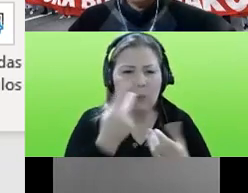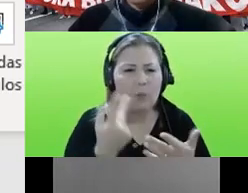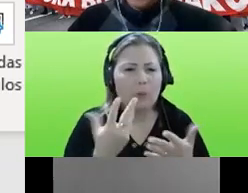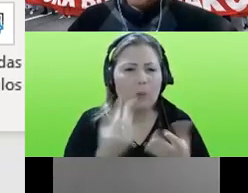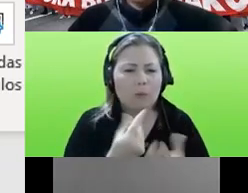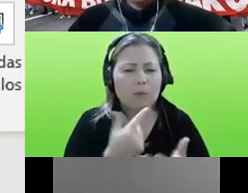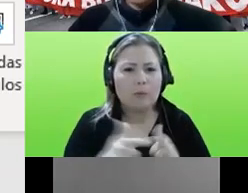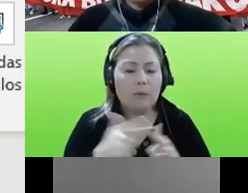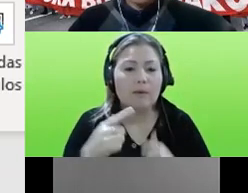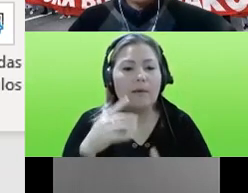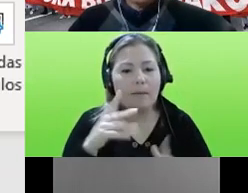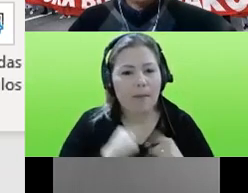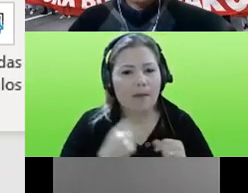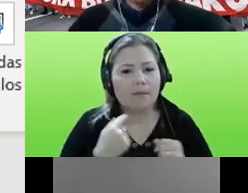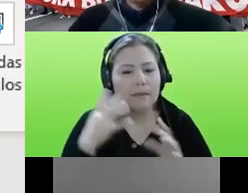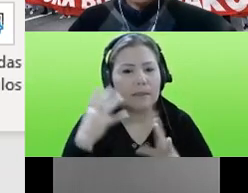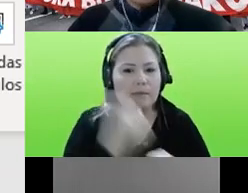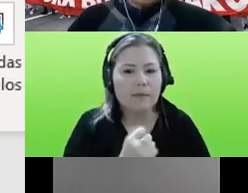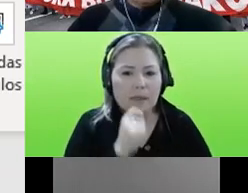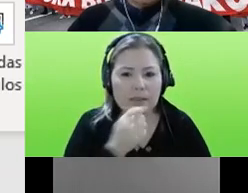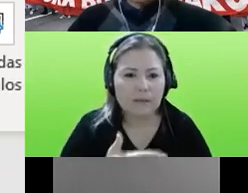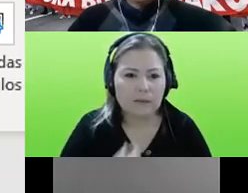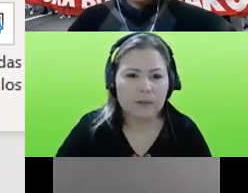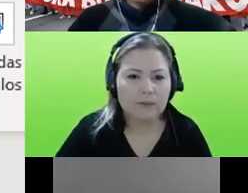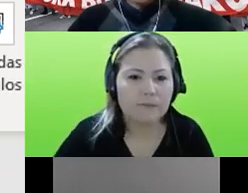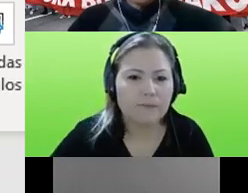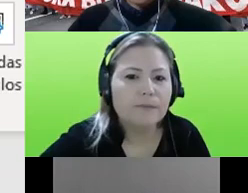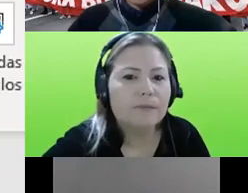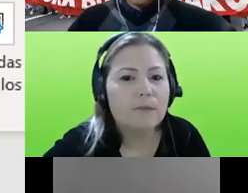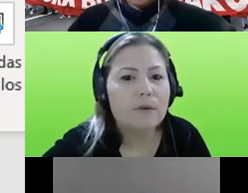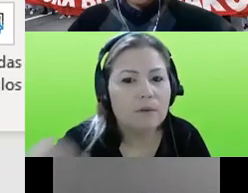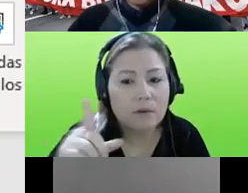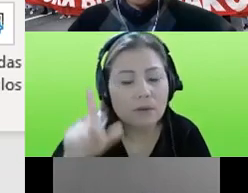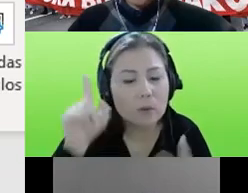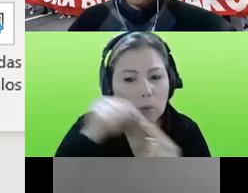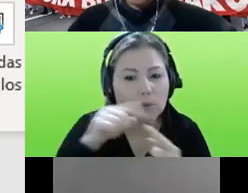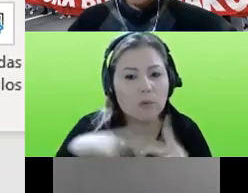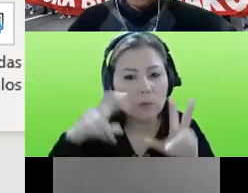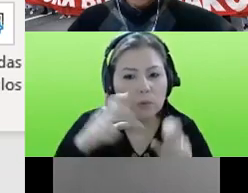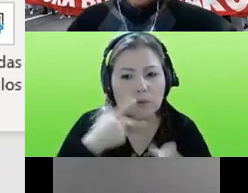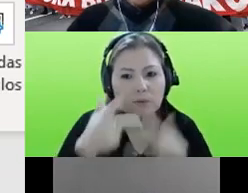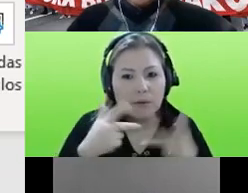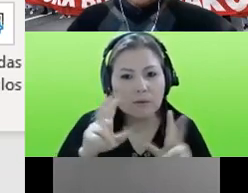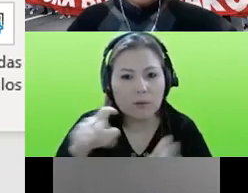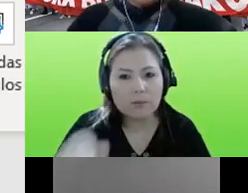ser revisitados ainda hoje. Então, foi nesse sentido que eu trouxe esse tema aqui, o Talcott Parsons,